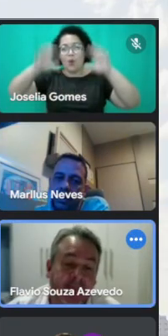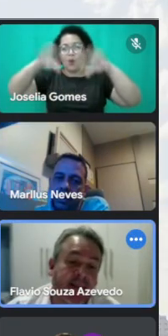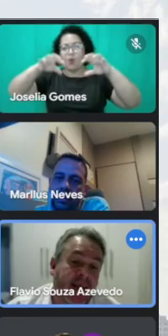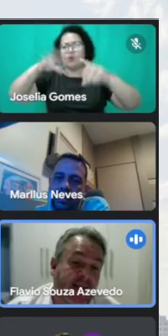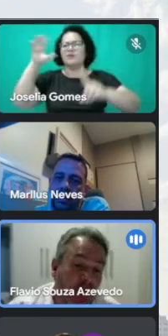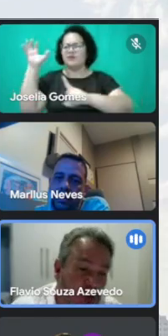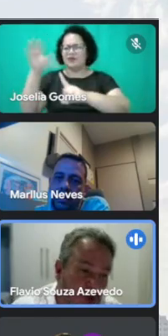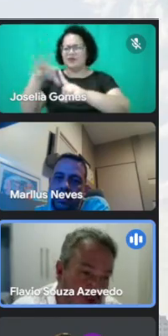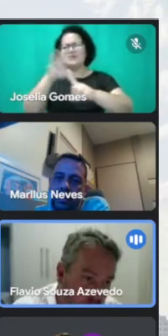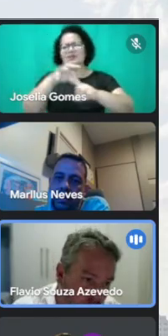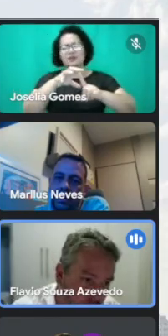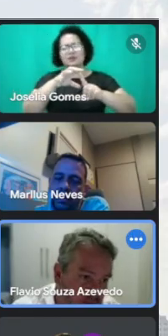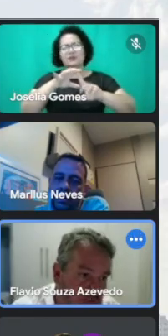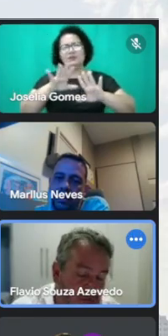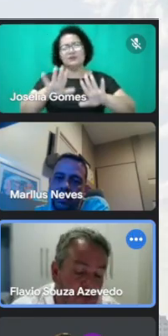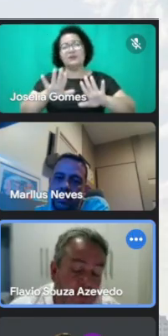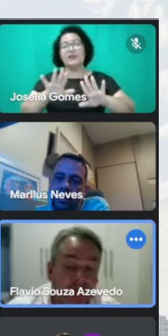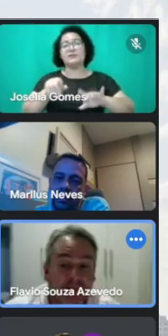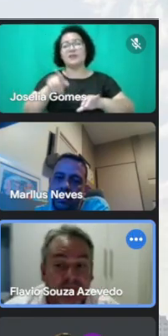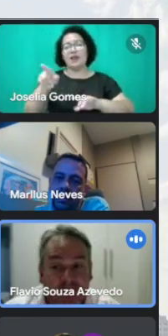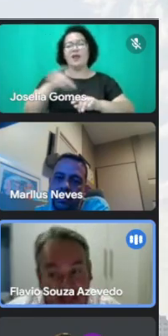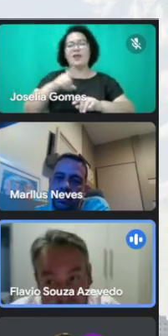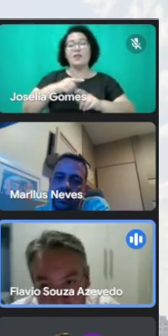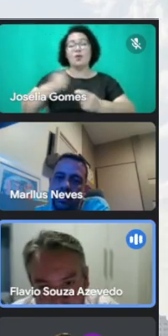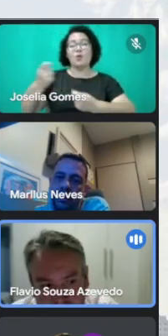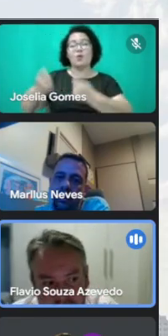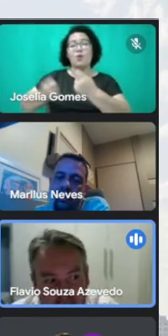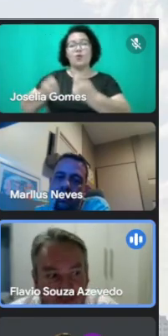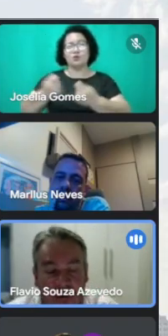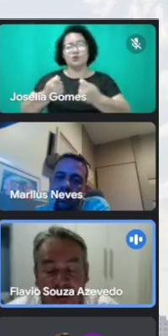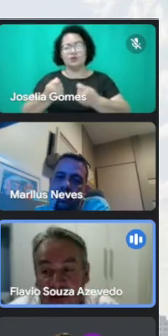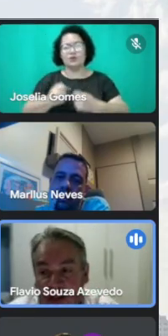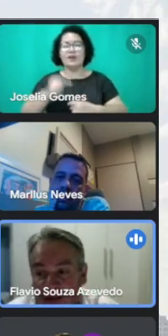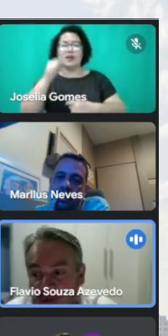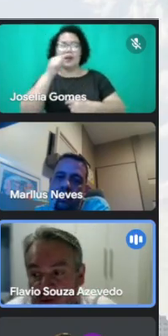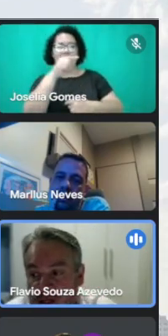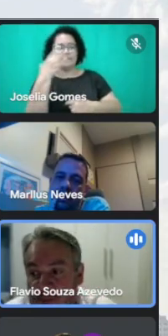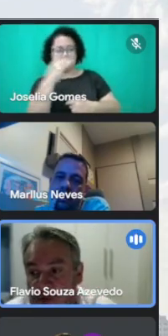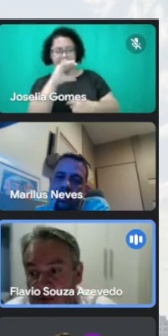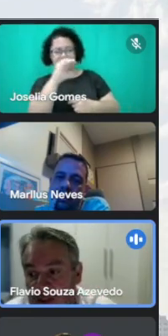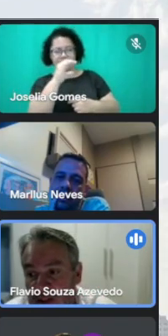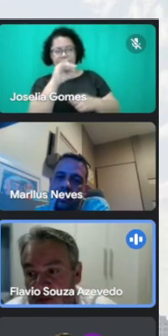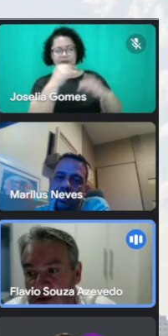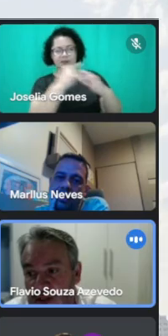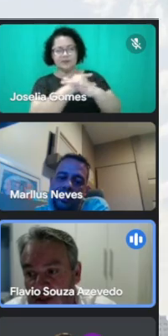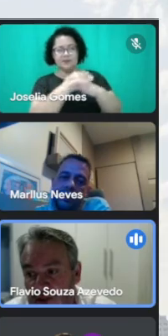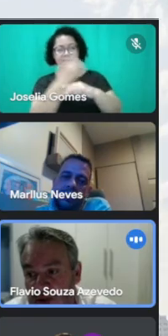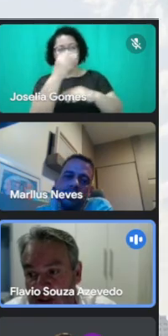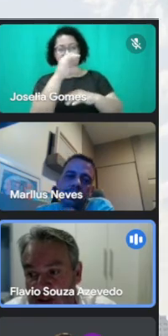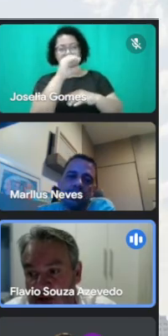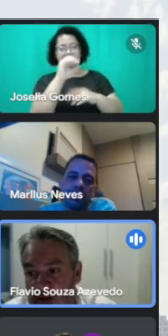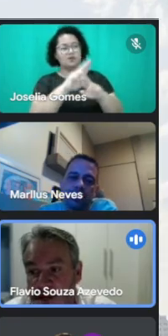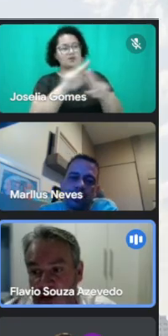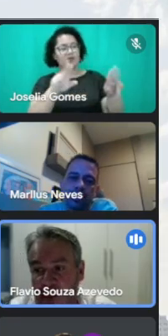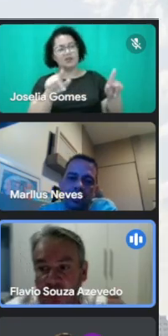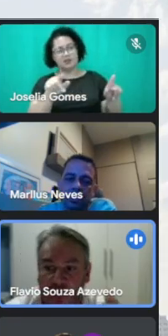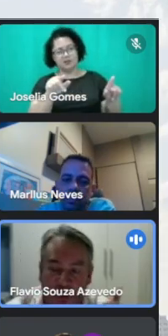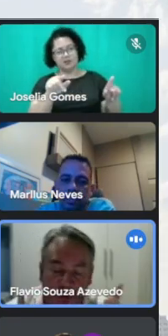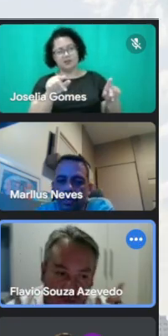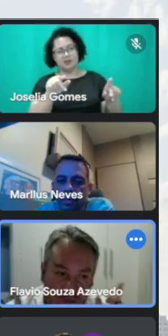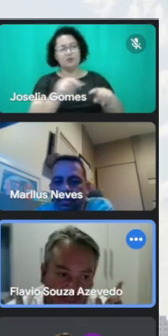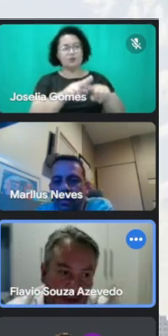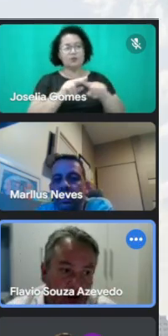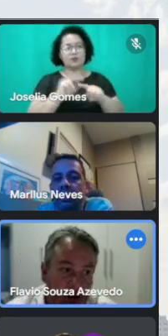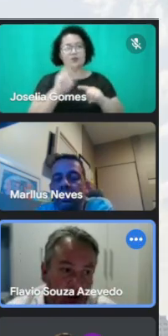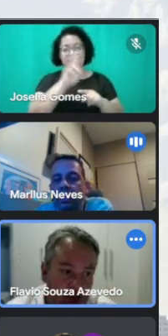certo? Então eles controlam. Niterói é diferente. Se você vê nessa figura aí, por isso que eles utilizam esse